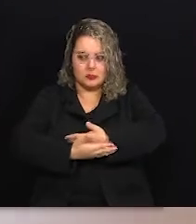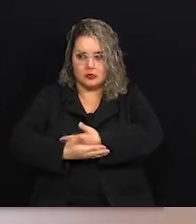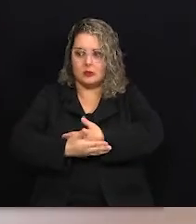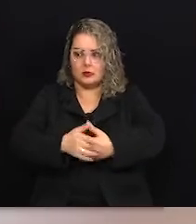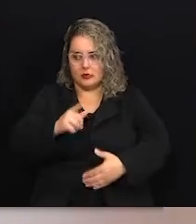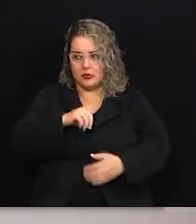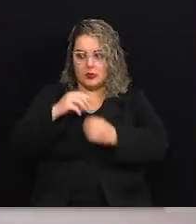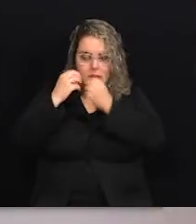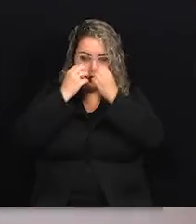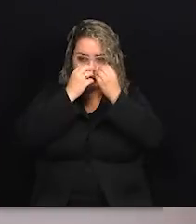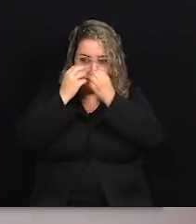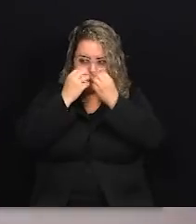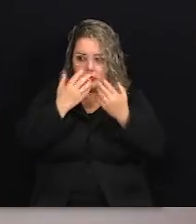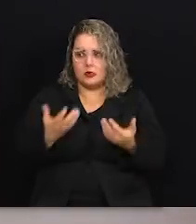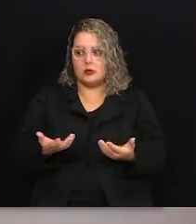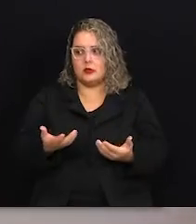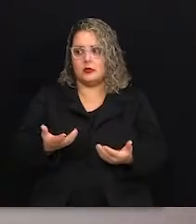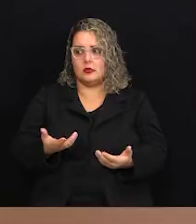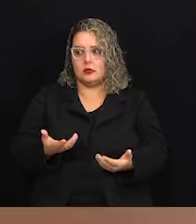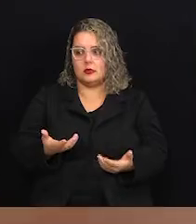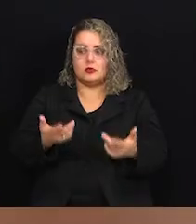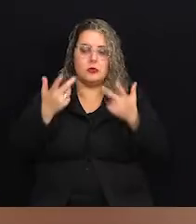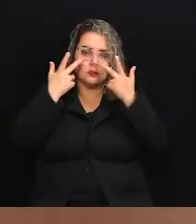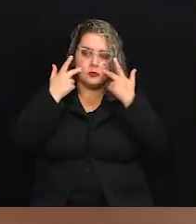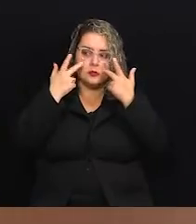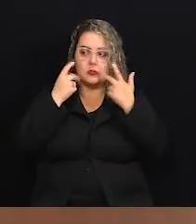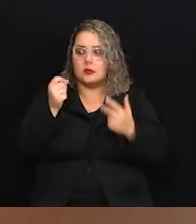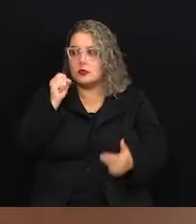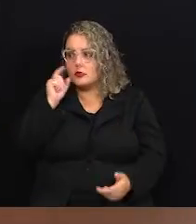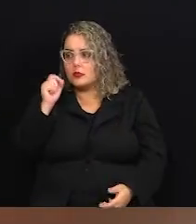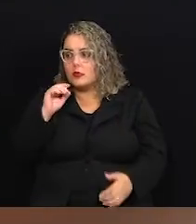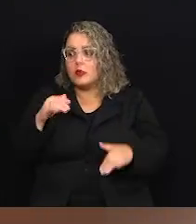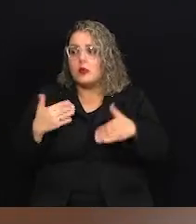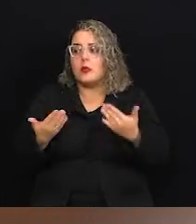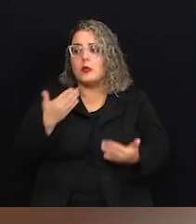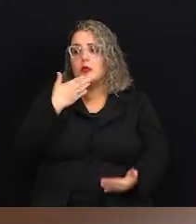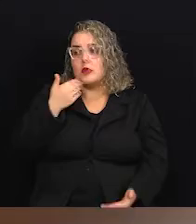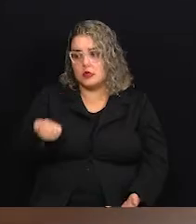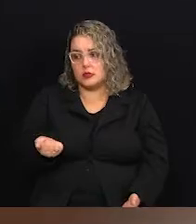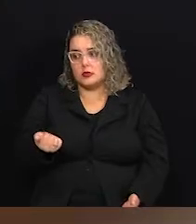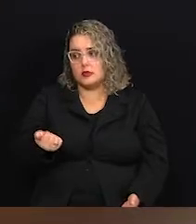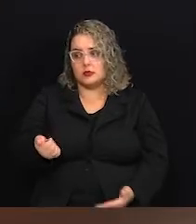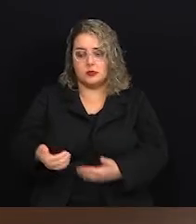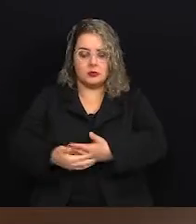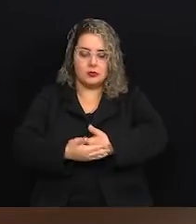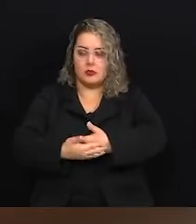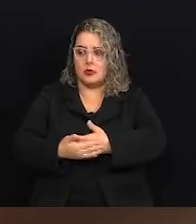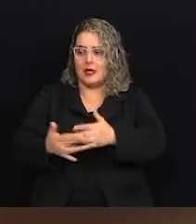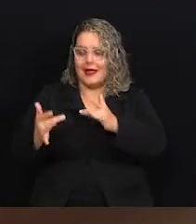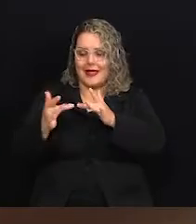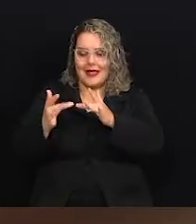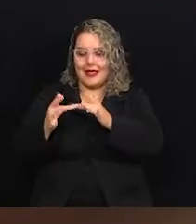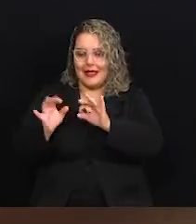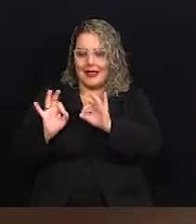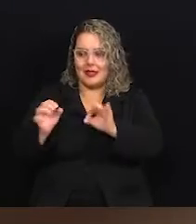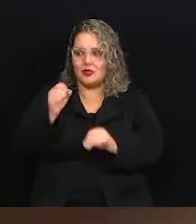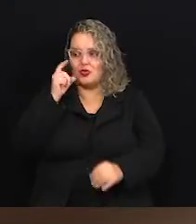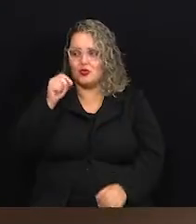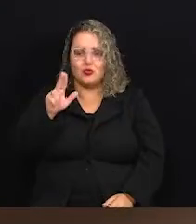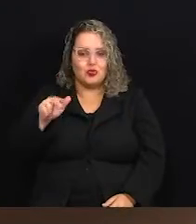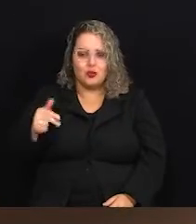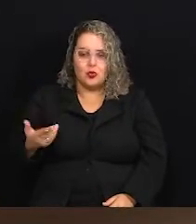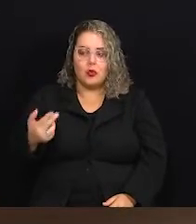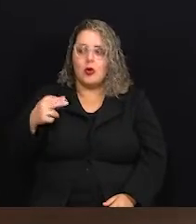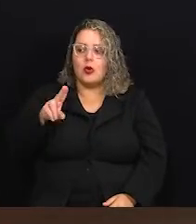muito provavelmente vai ter rinite e muito provavelmente tem gato. Qual que é melhor? Essa criança não ter nenhum contato com gato